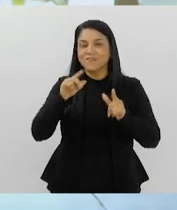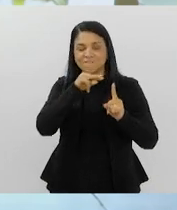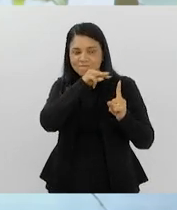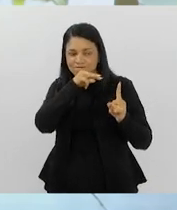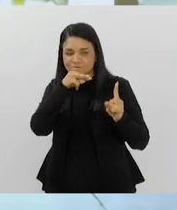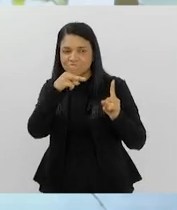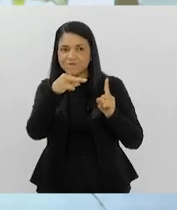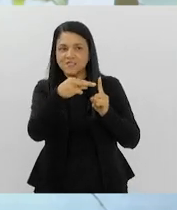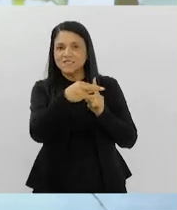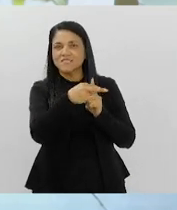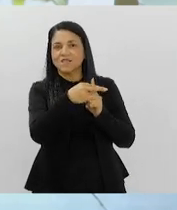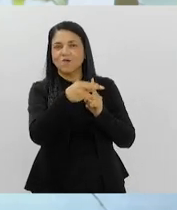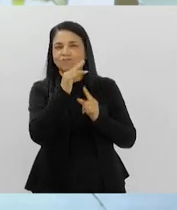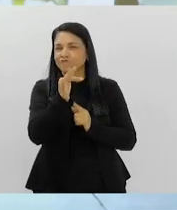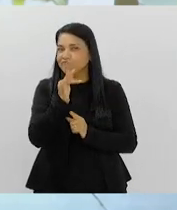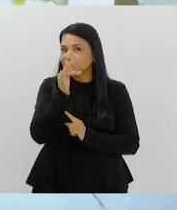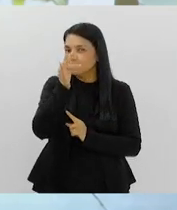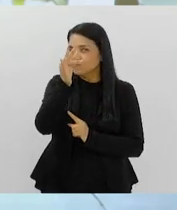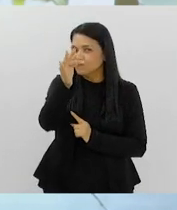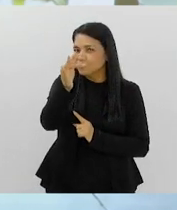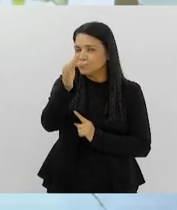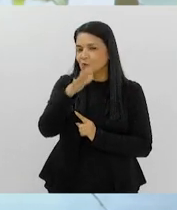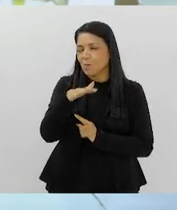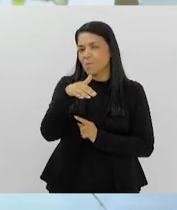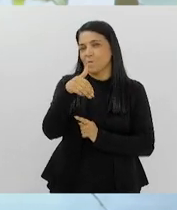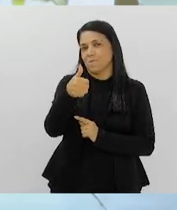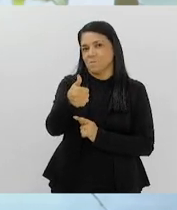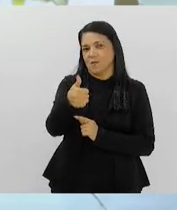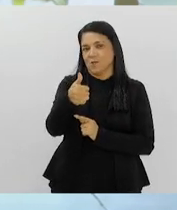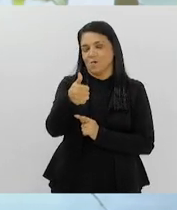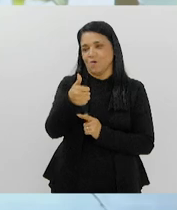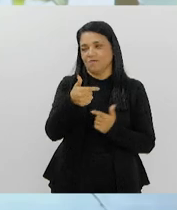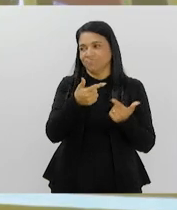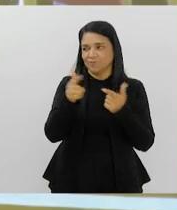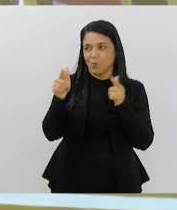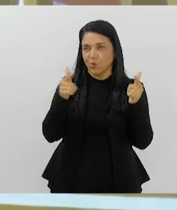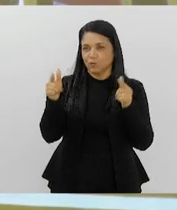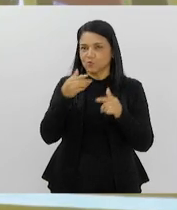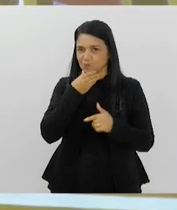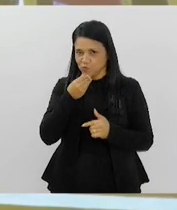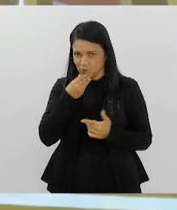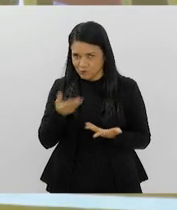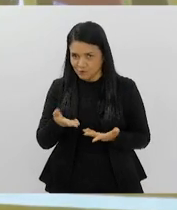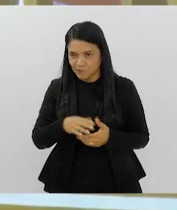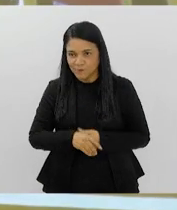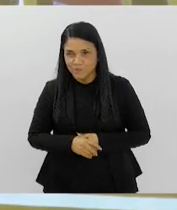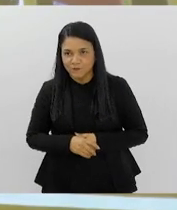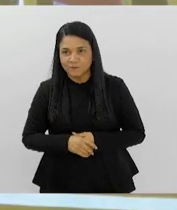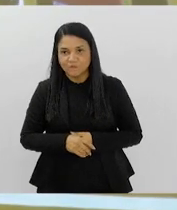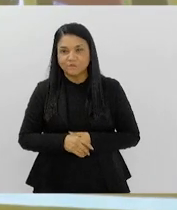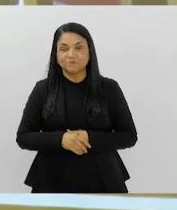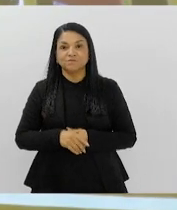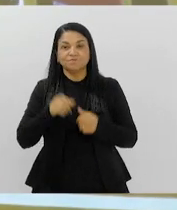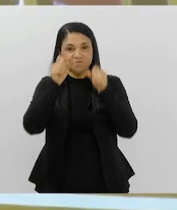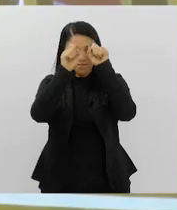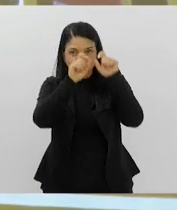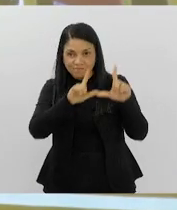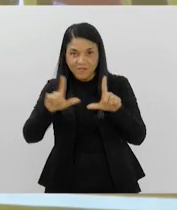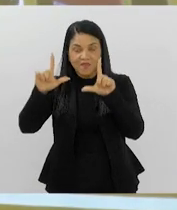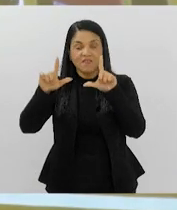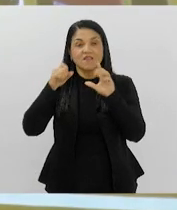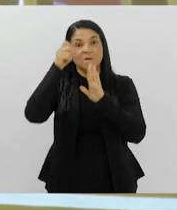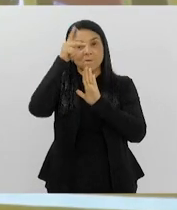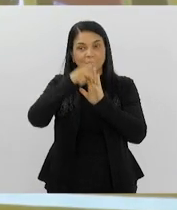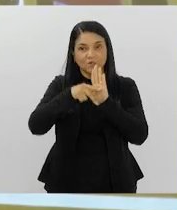uma perspectiva de futuro diferente de outros garotos. Né? Então, esse é outro projeto, uma escola